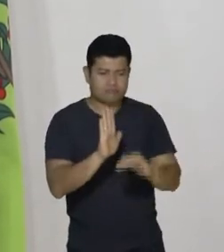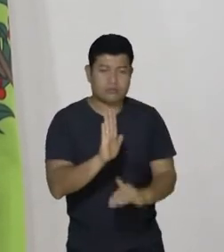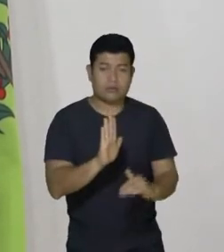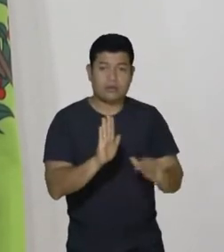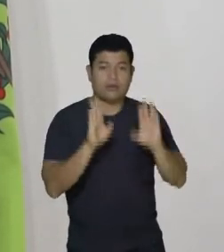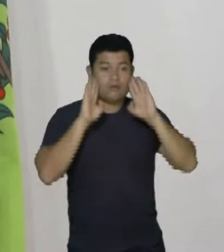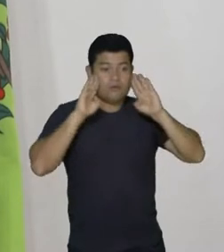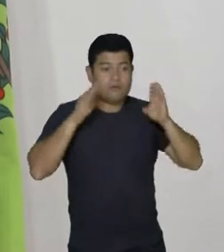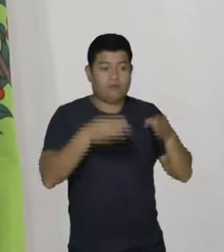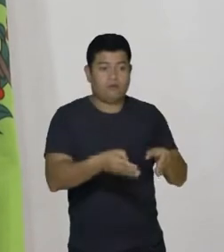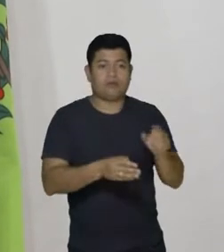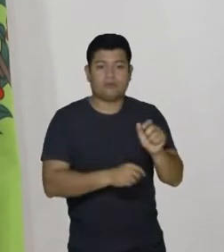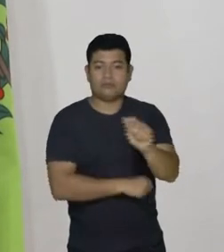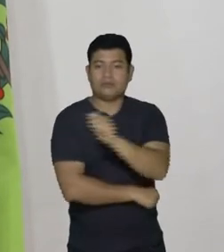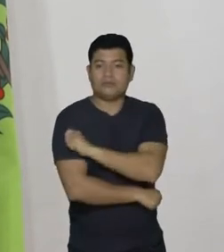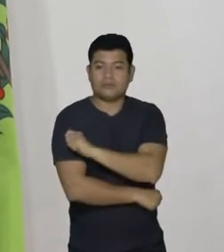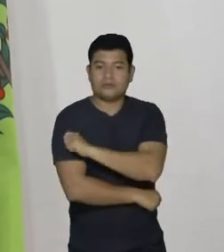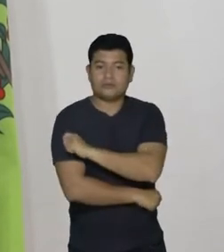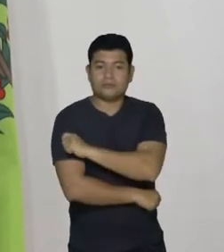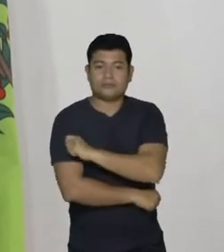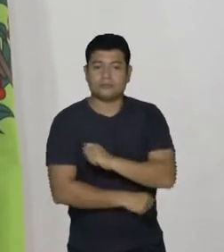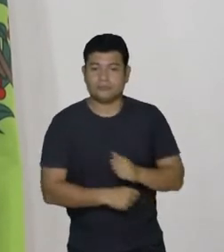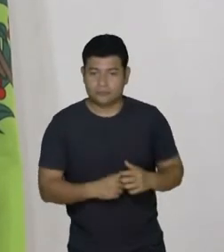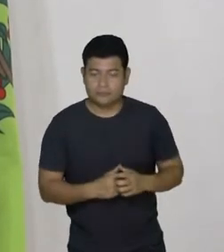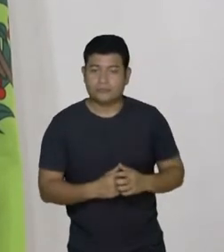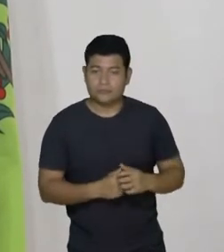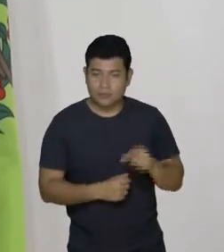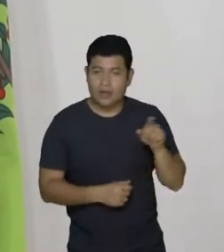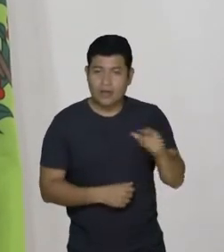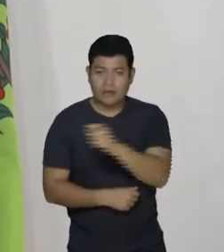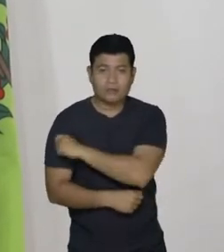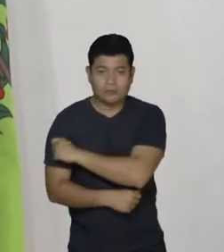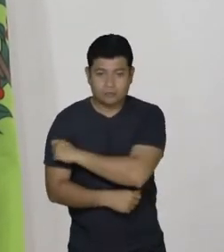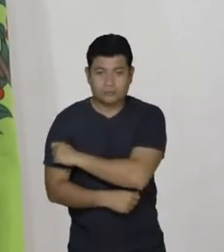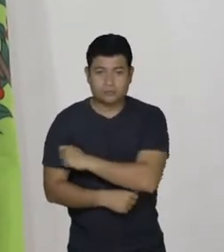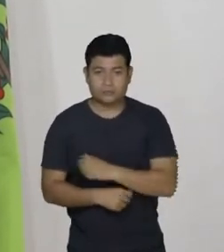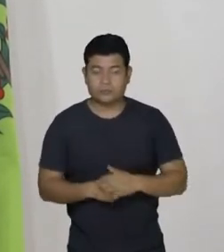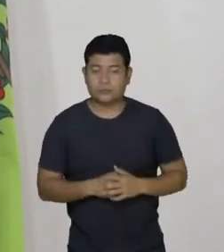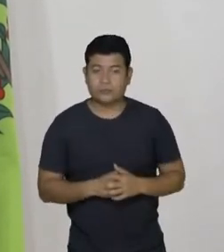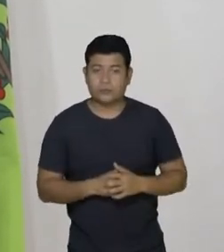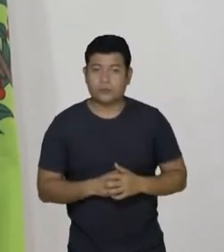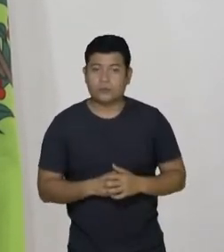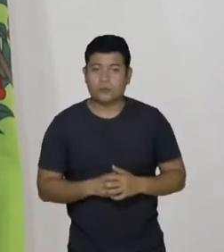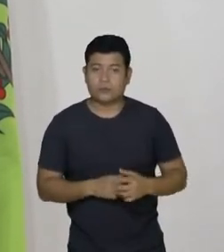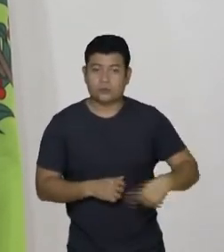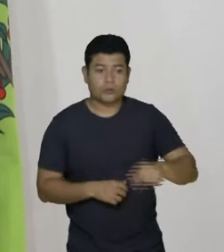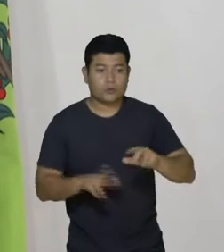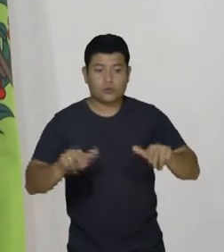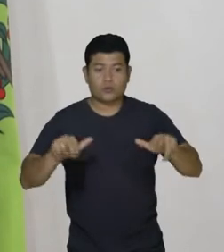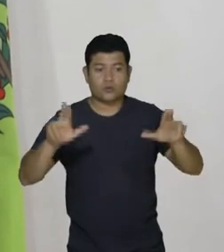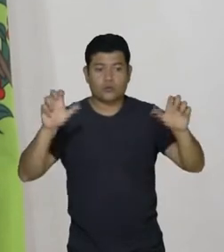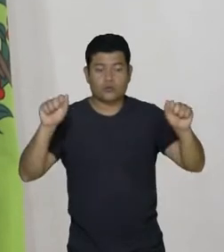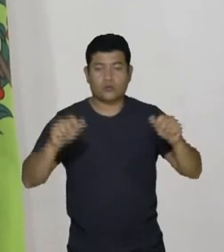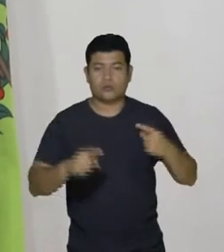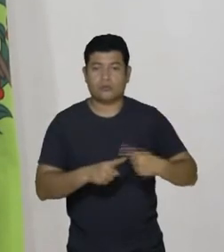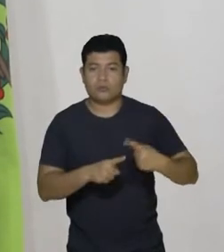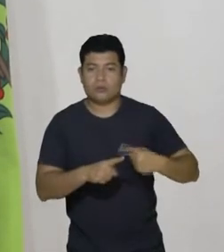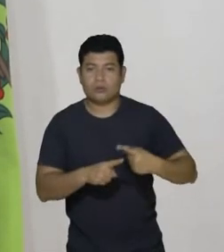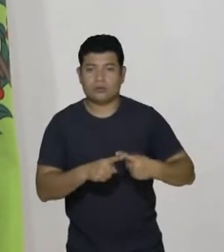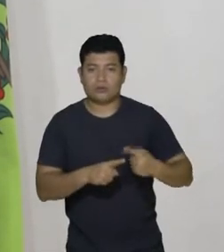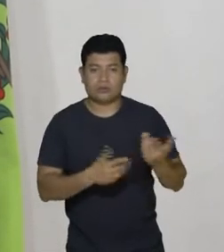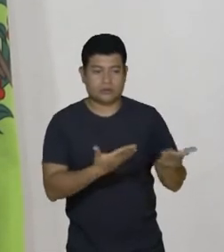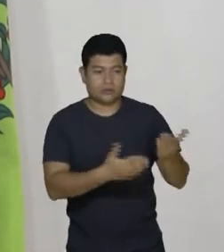voltado ao aluno. Ao aluno. Nós nunca, até porque o estatuto